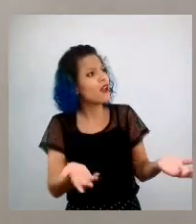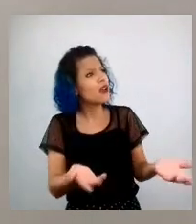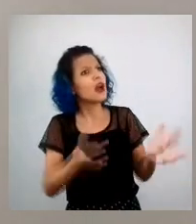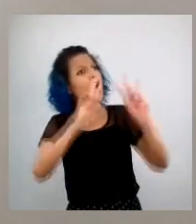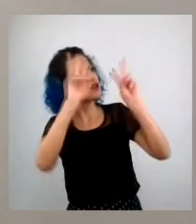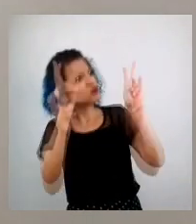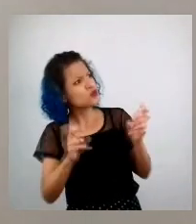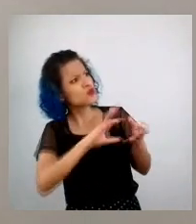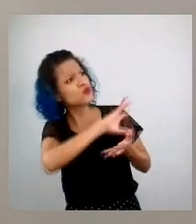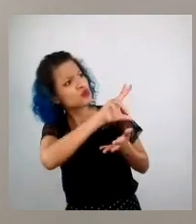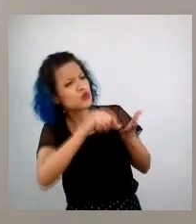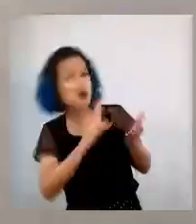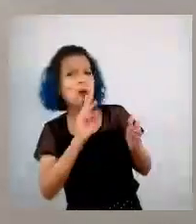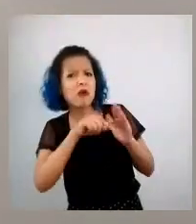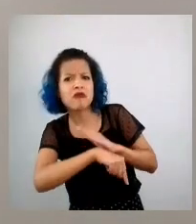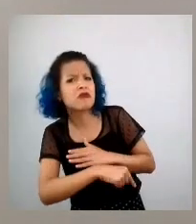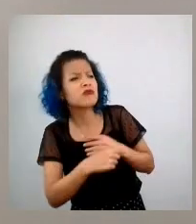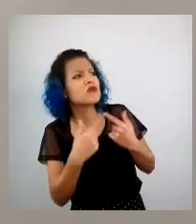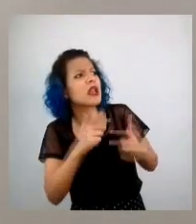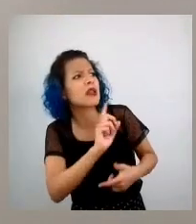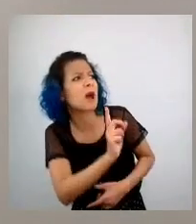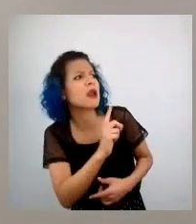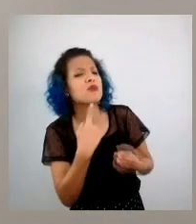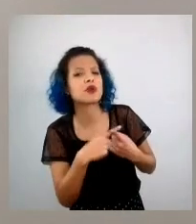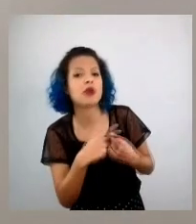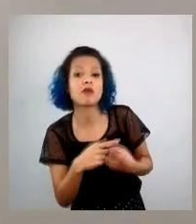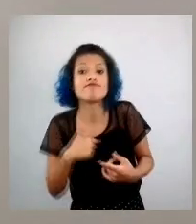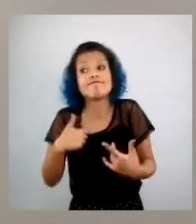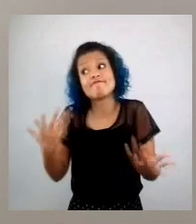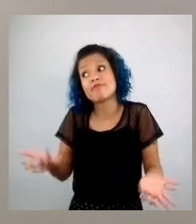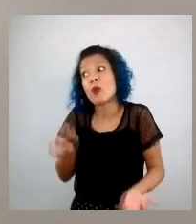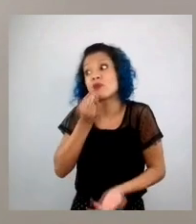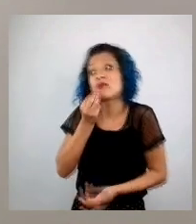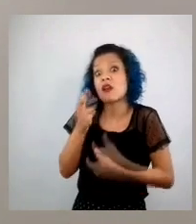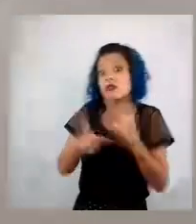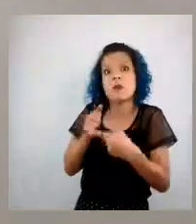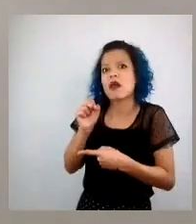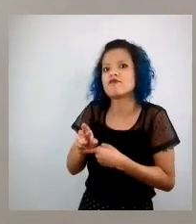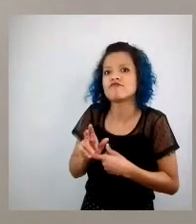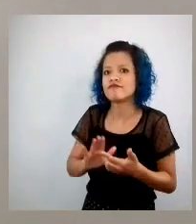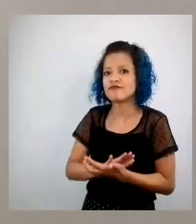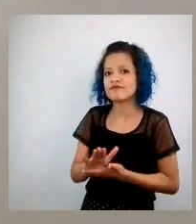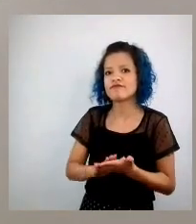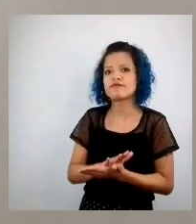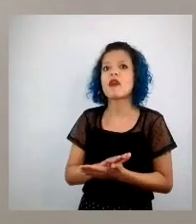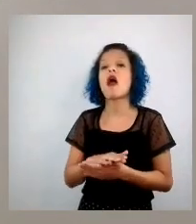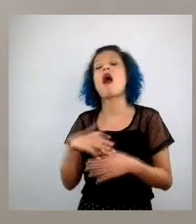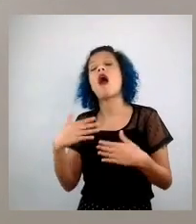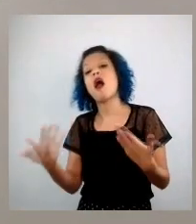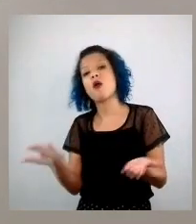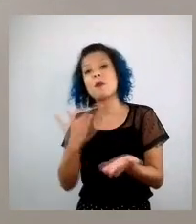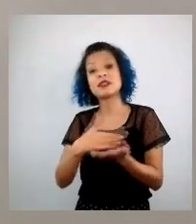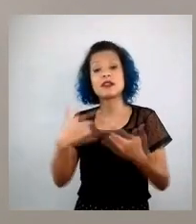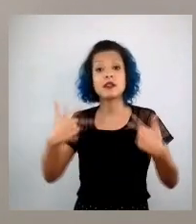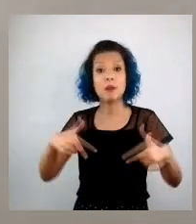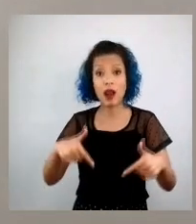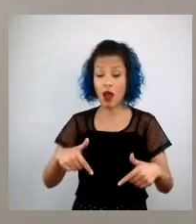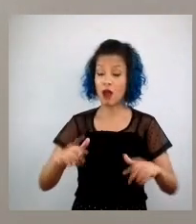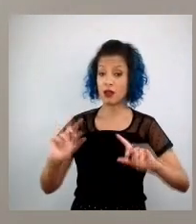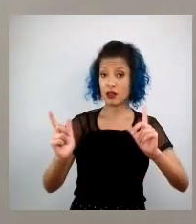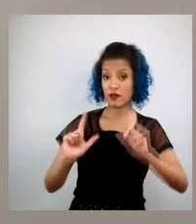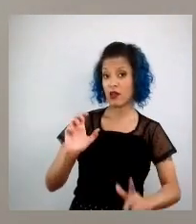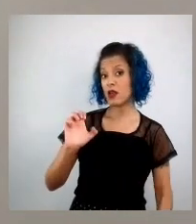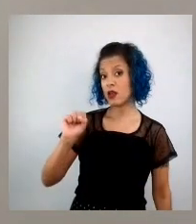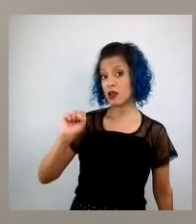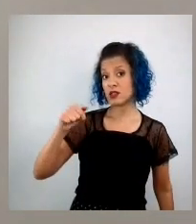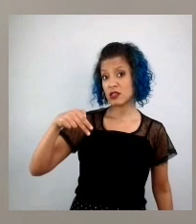E aí minha vida começou assim, eu comecei a trabalhar na Globo, no Esquenta, como oficineira, trabalhava com logística, via